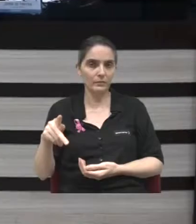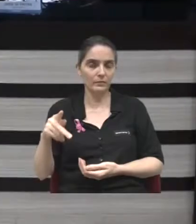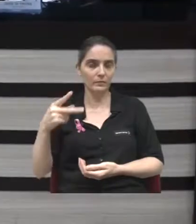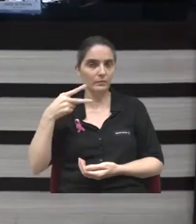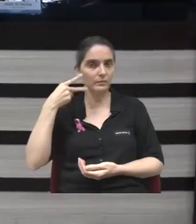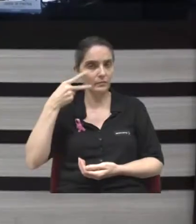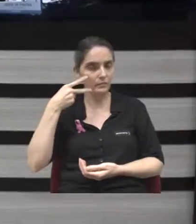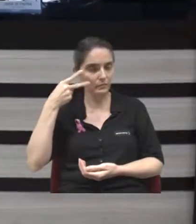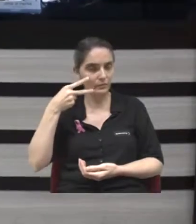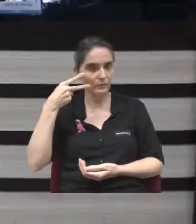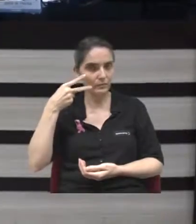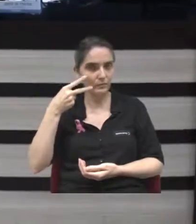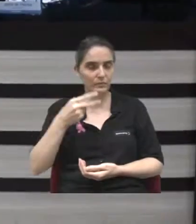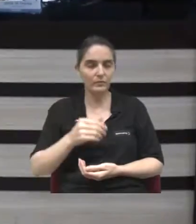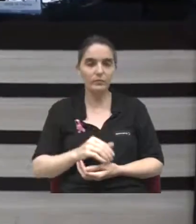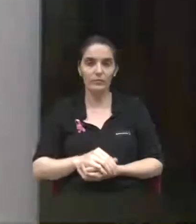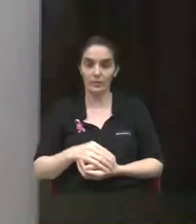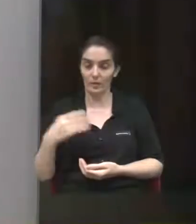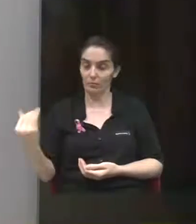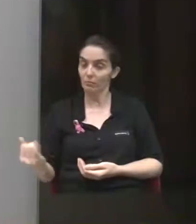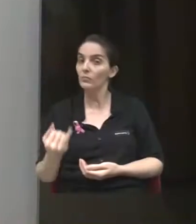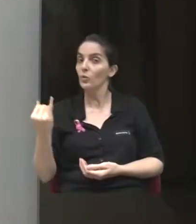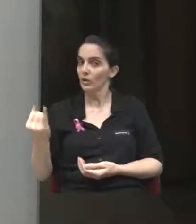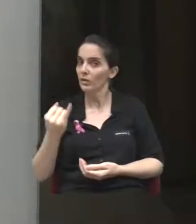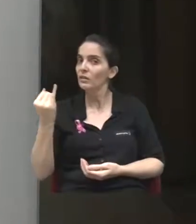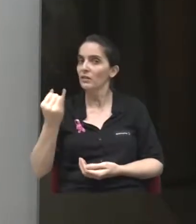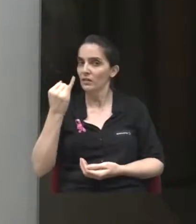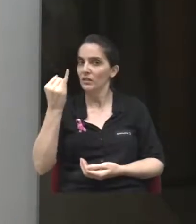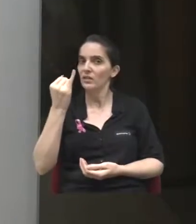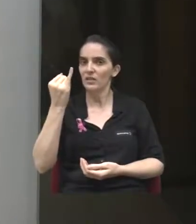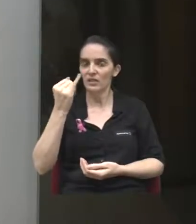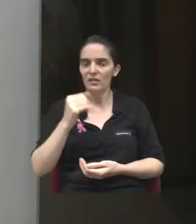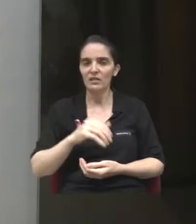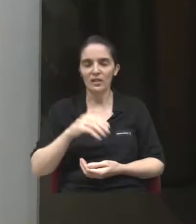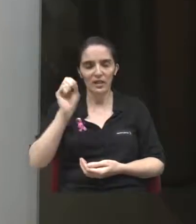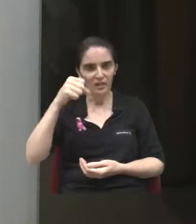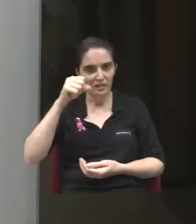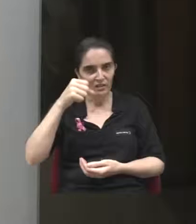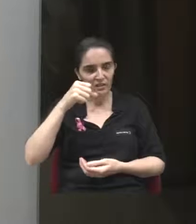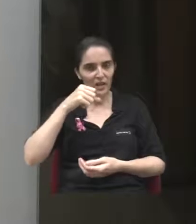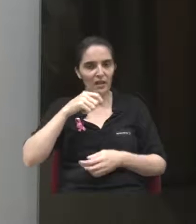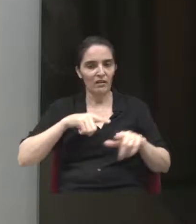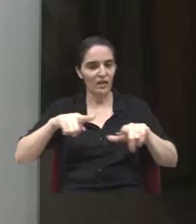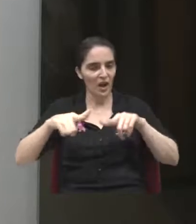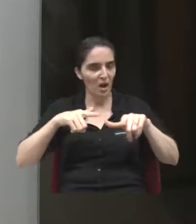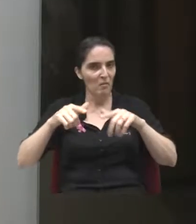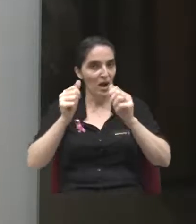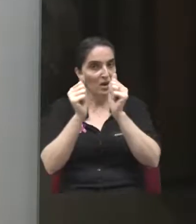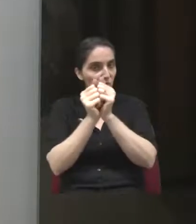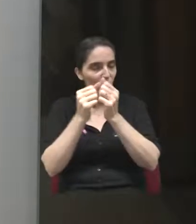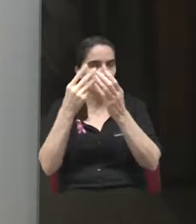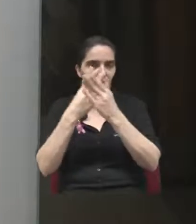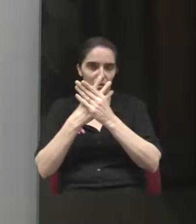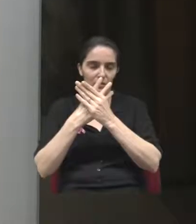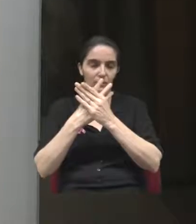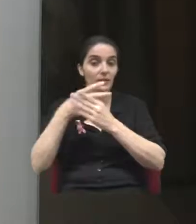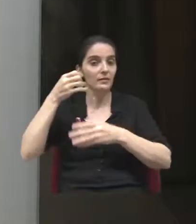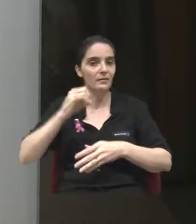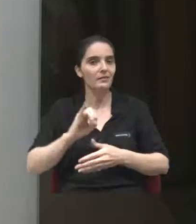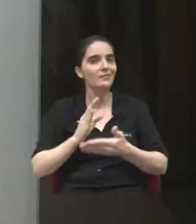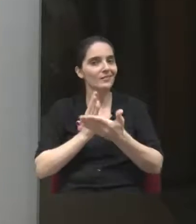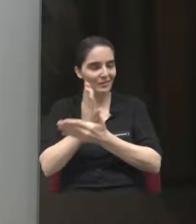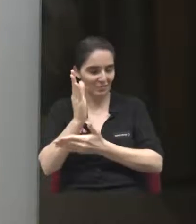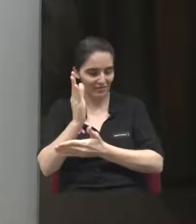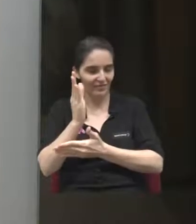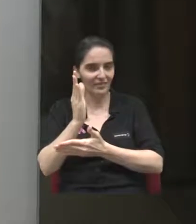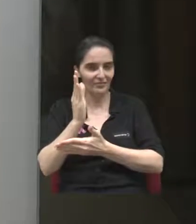é extremamente importante mais um trabalho dessa casa ao aprovarmos esse projeto,